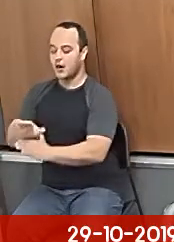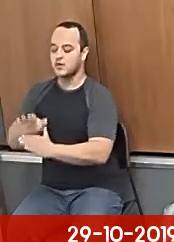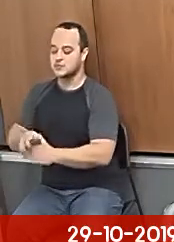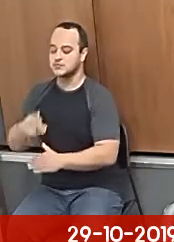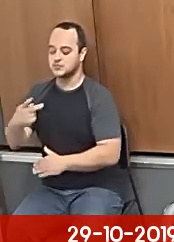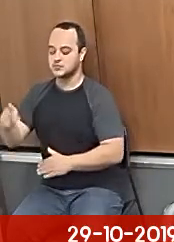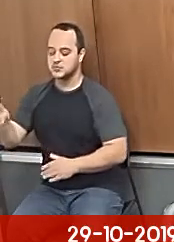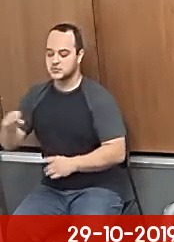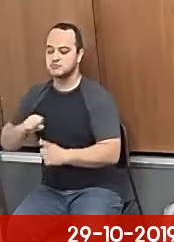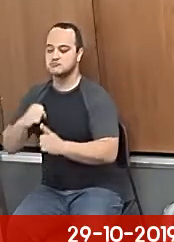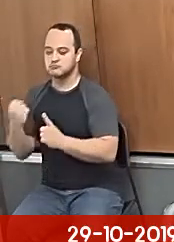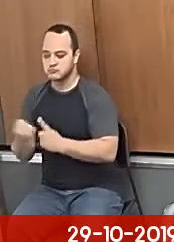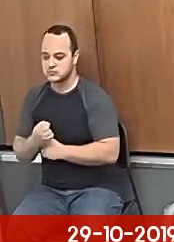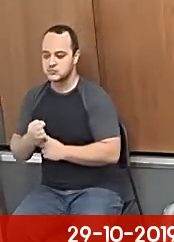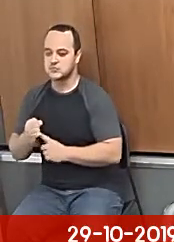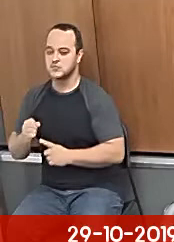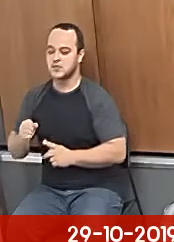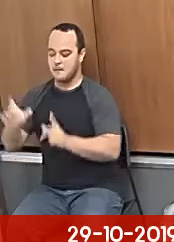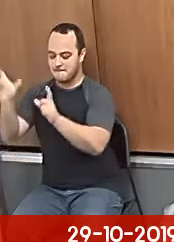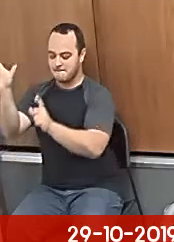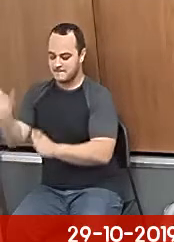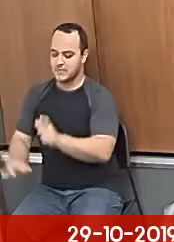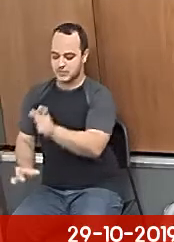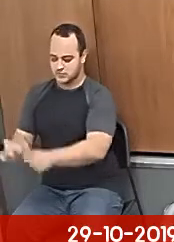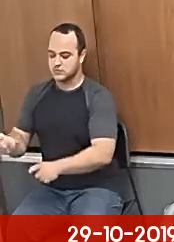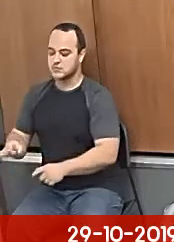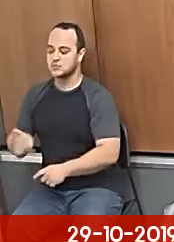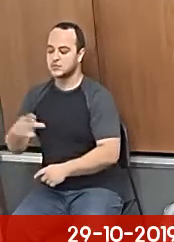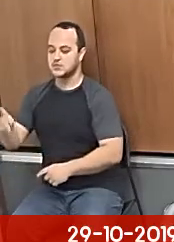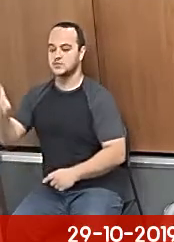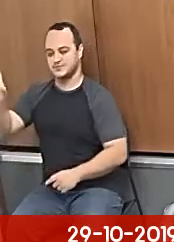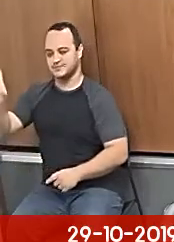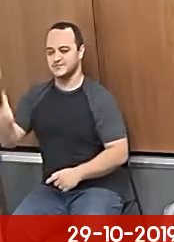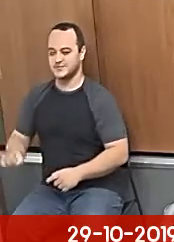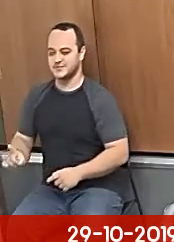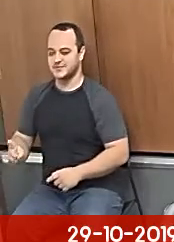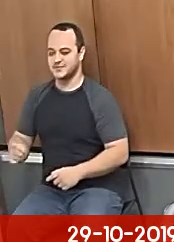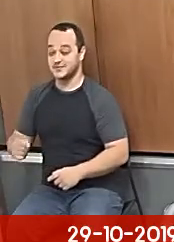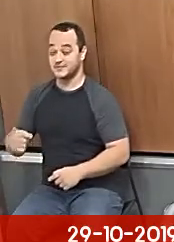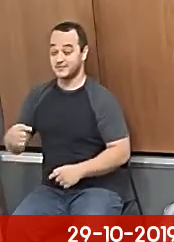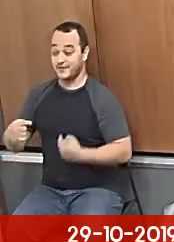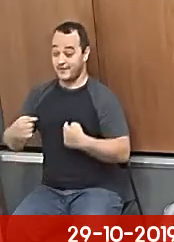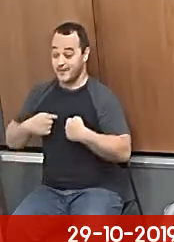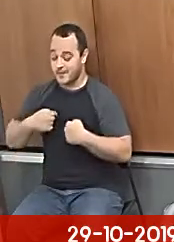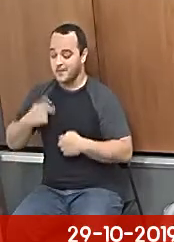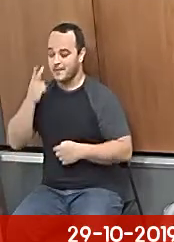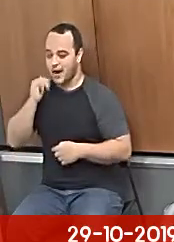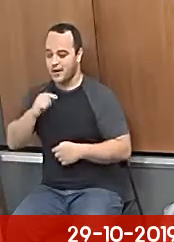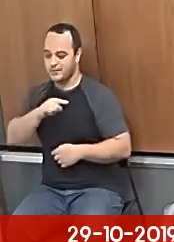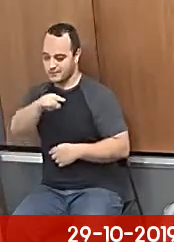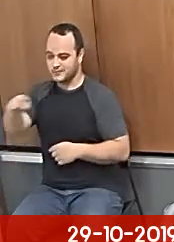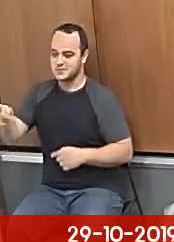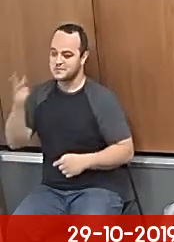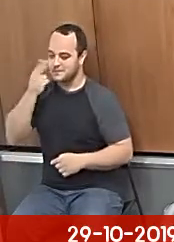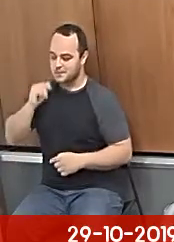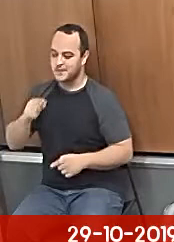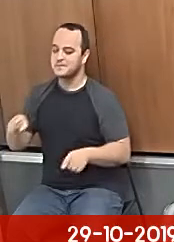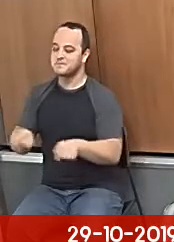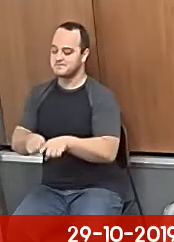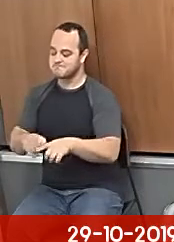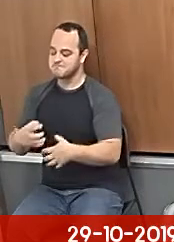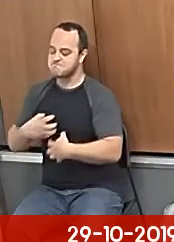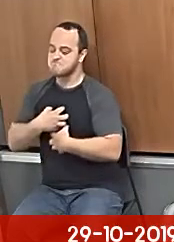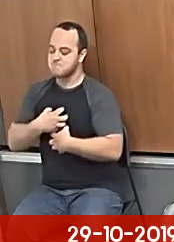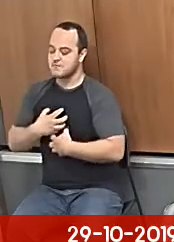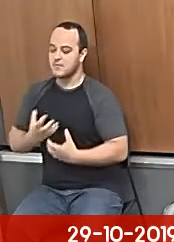Então, como pai, que somos todos nós aqui, que nós tenhamos um sentimento paterno mesmo com essa associação, que a gente possa